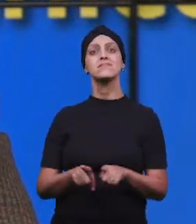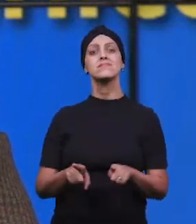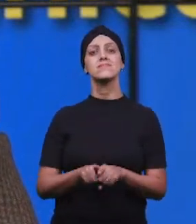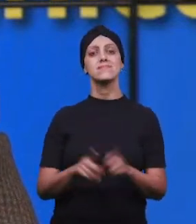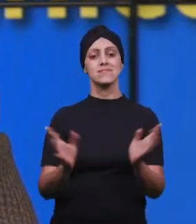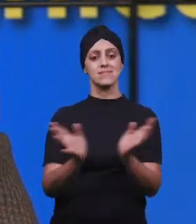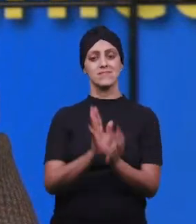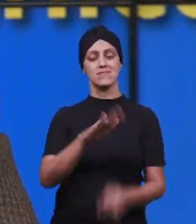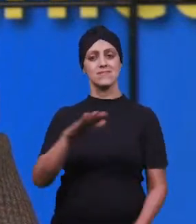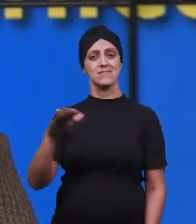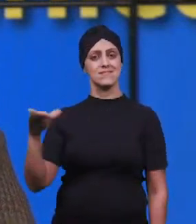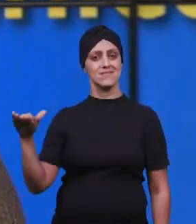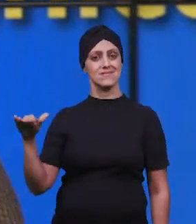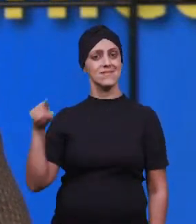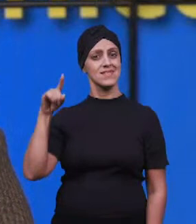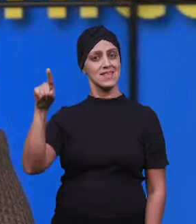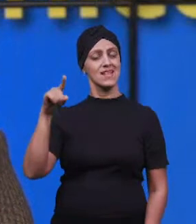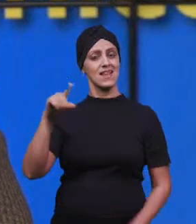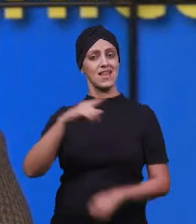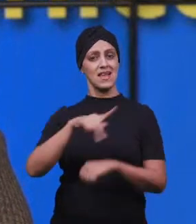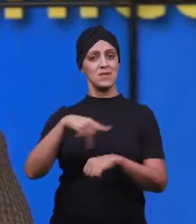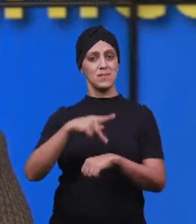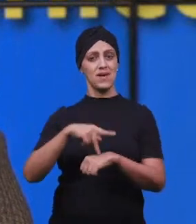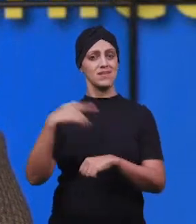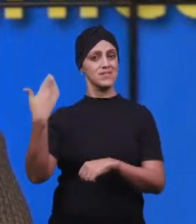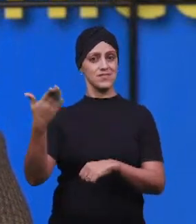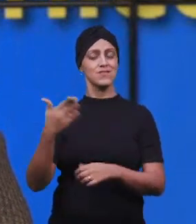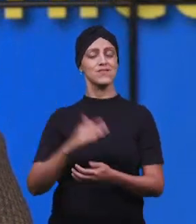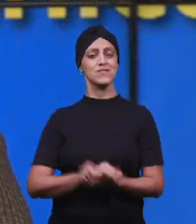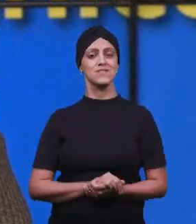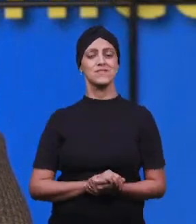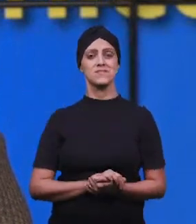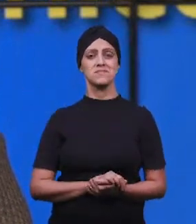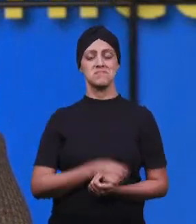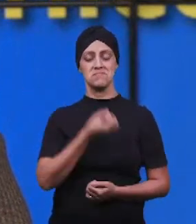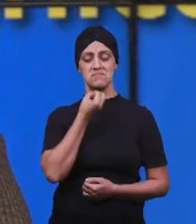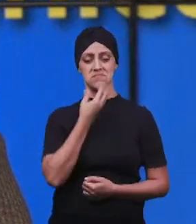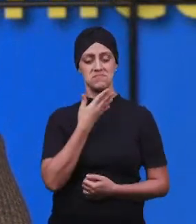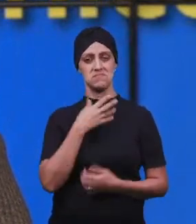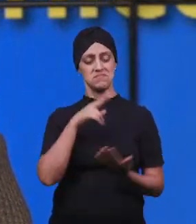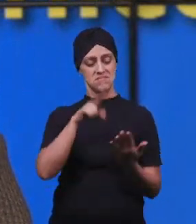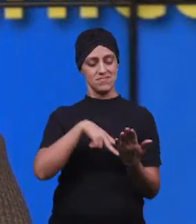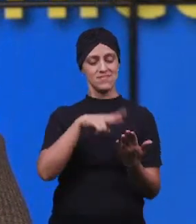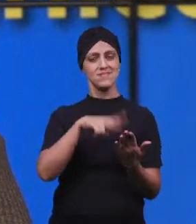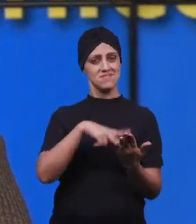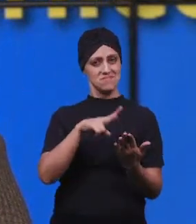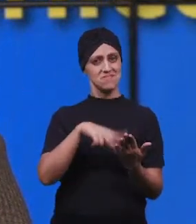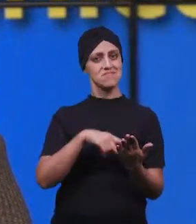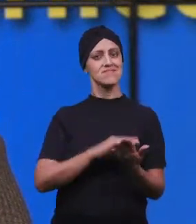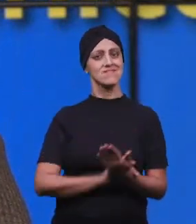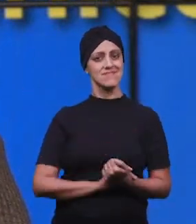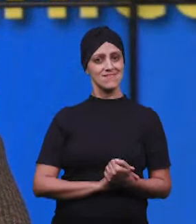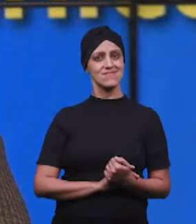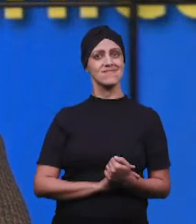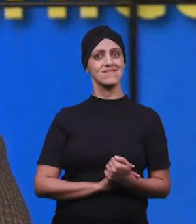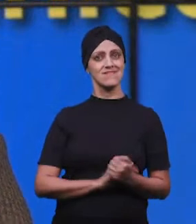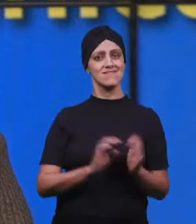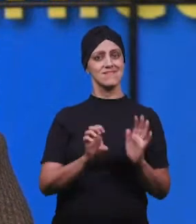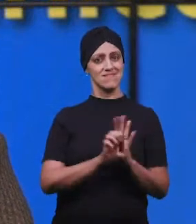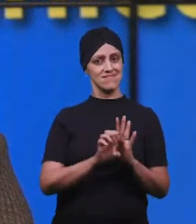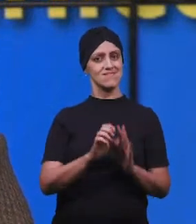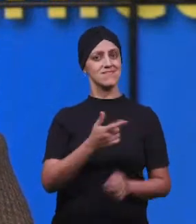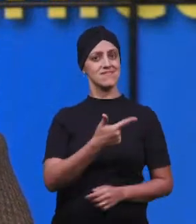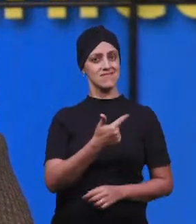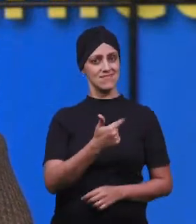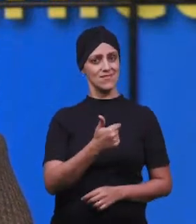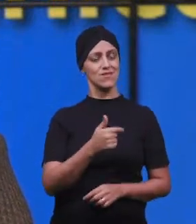Também a nossa classe de intermediários lá de Luxemburgo. Que benção a resposta do irmão ali, lendo o texto bíblico, né?